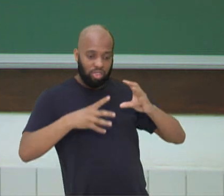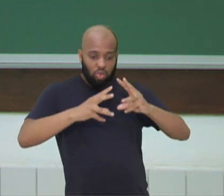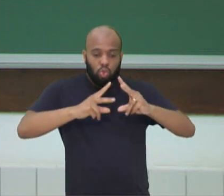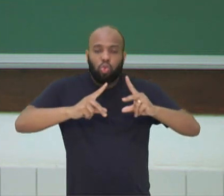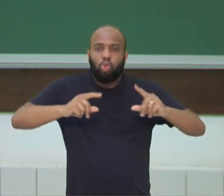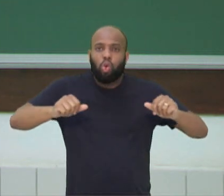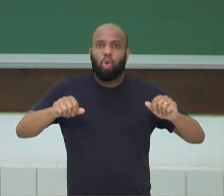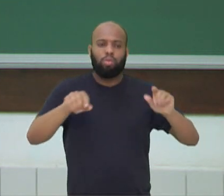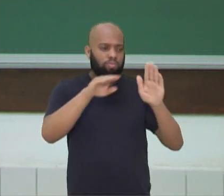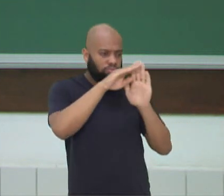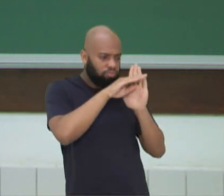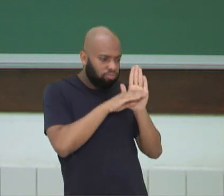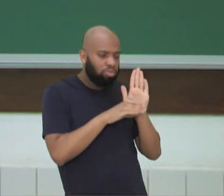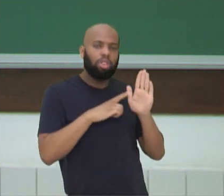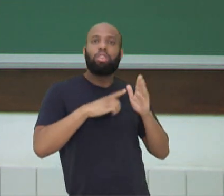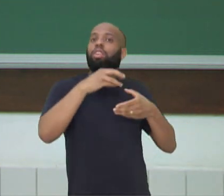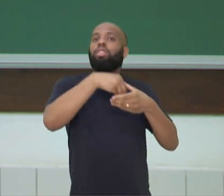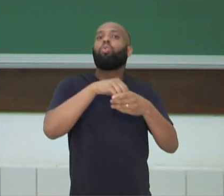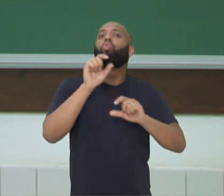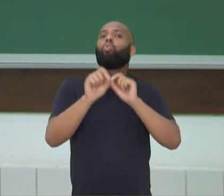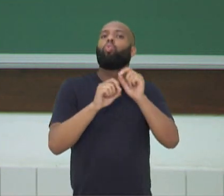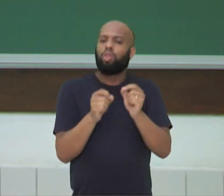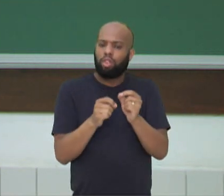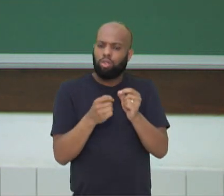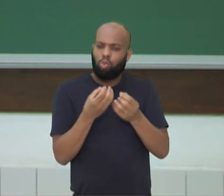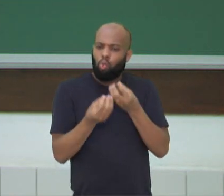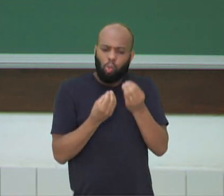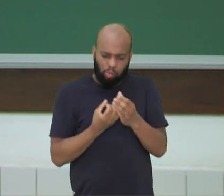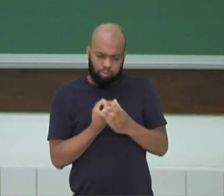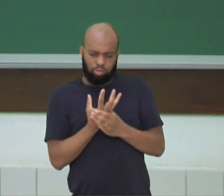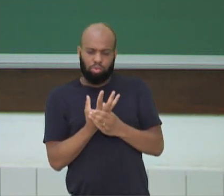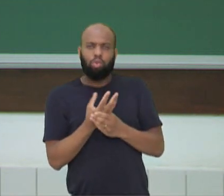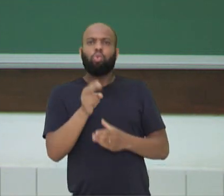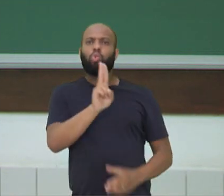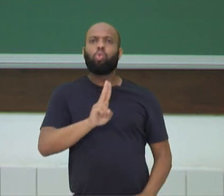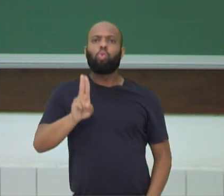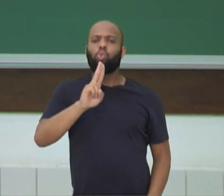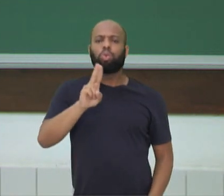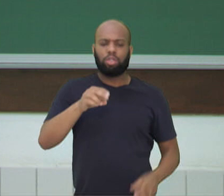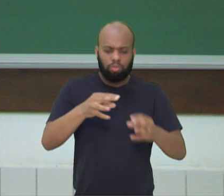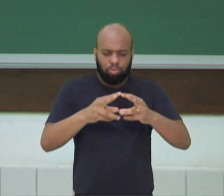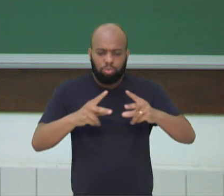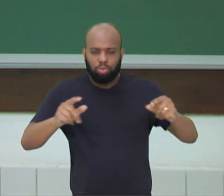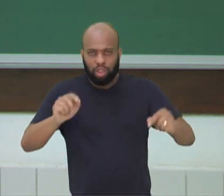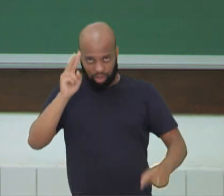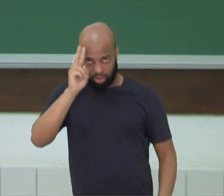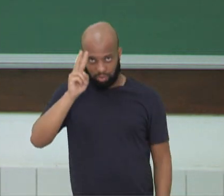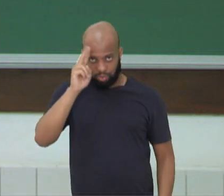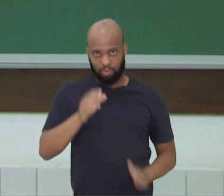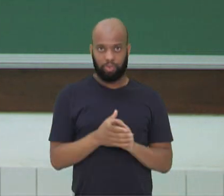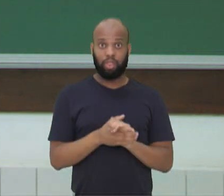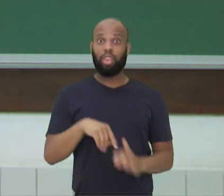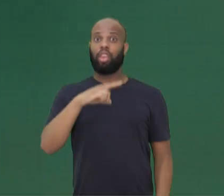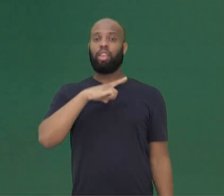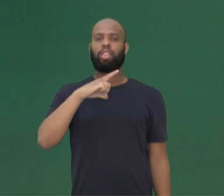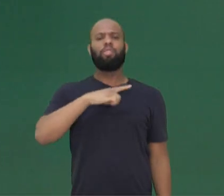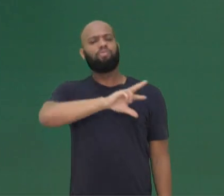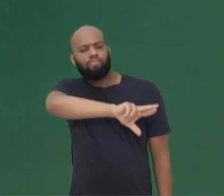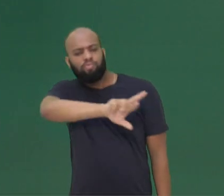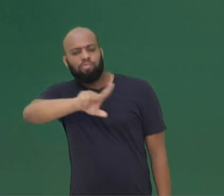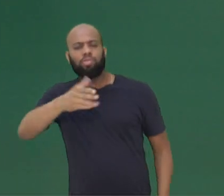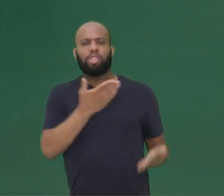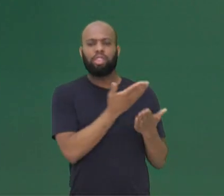as propriedades do solo, como ele é formado, o uso desse solo. Então vamos lembrar? Nós tivemos muitas